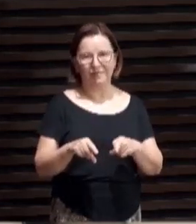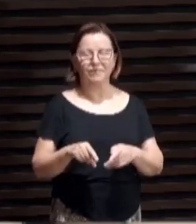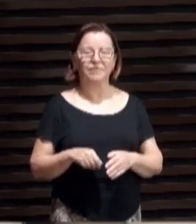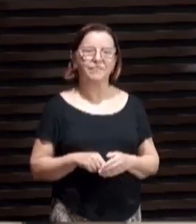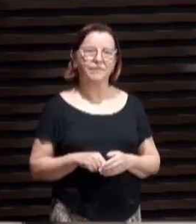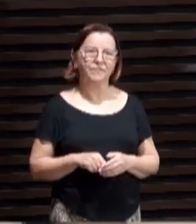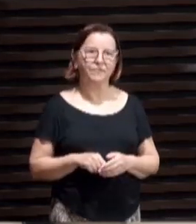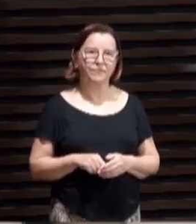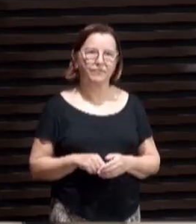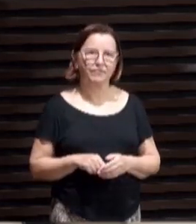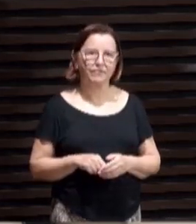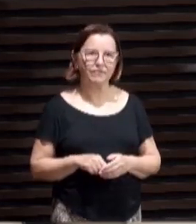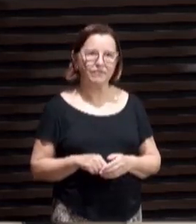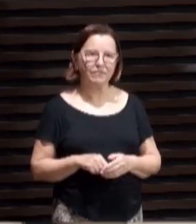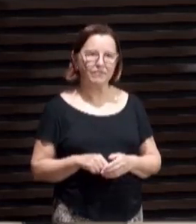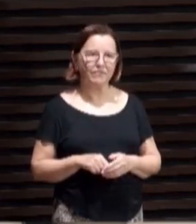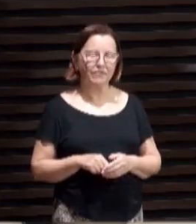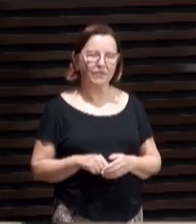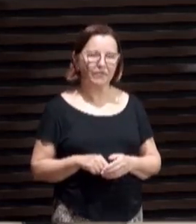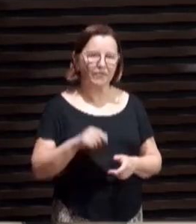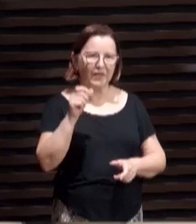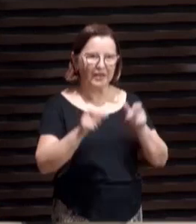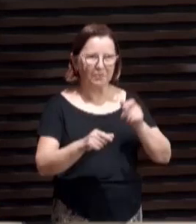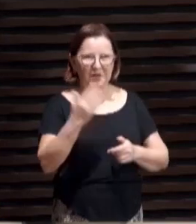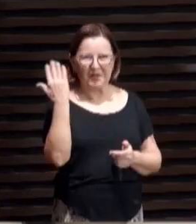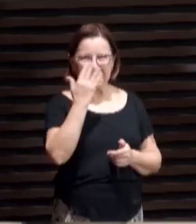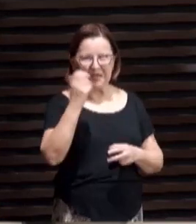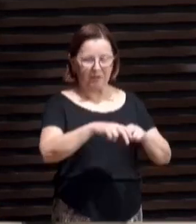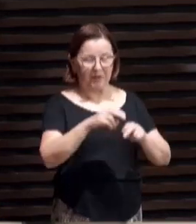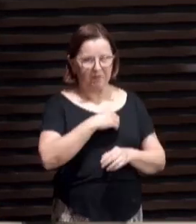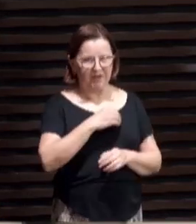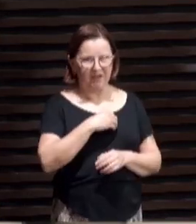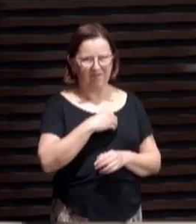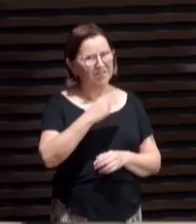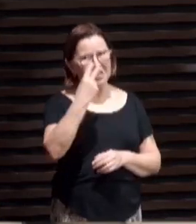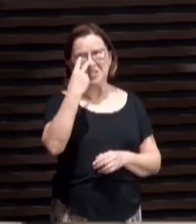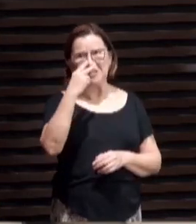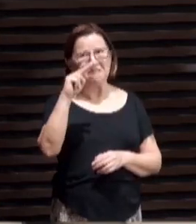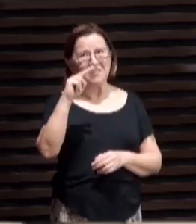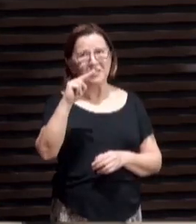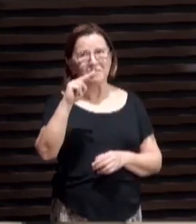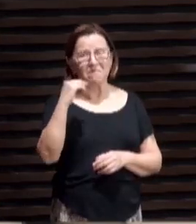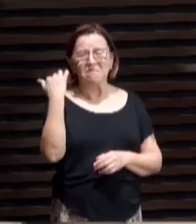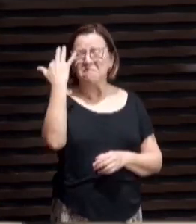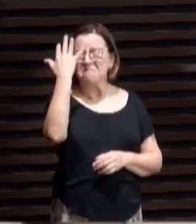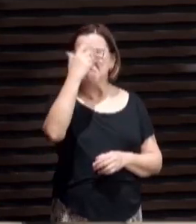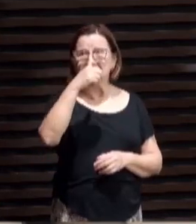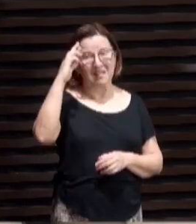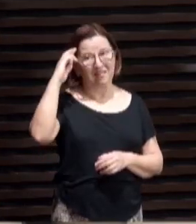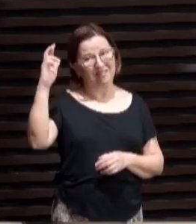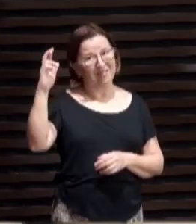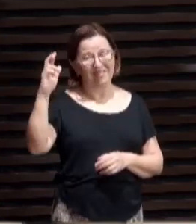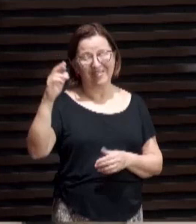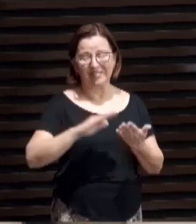olhos que o pecado cegou não viram nele nenhuma beleza que pudesse desejá-lo.